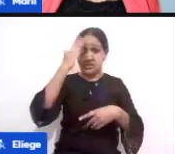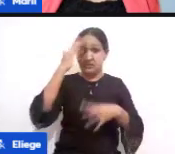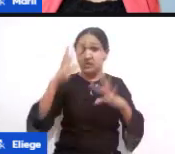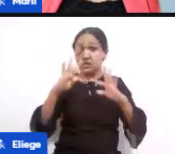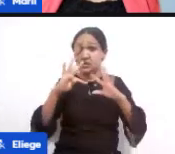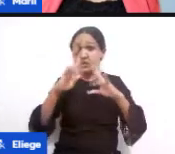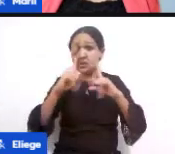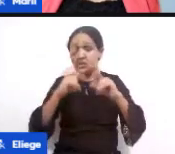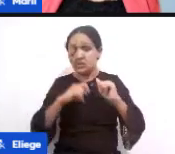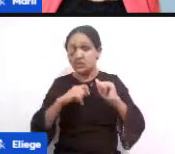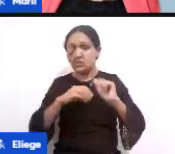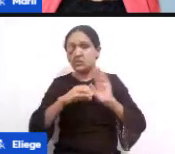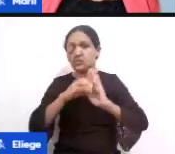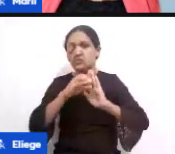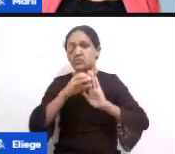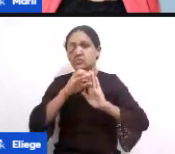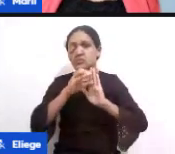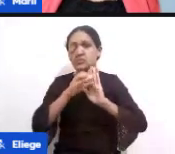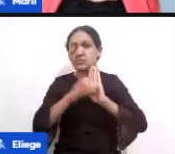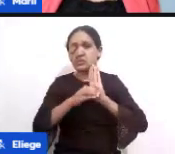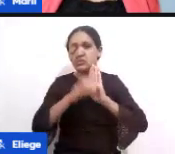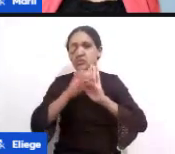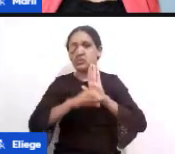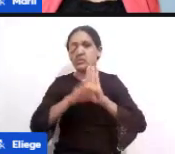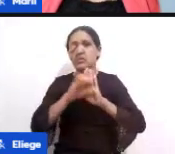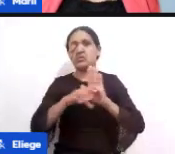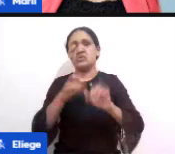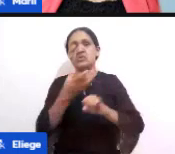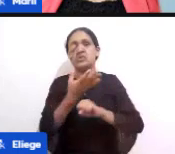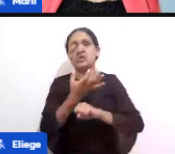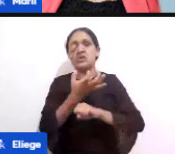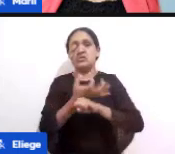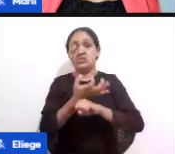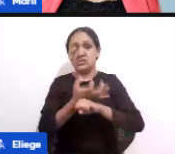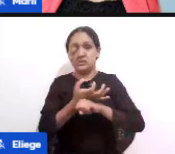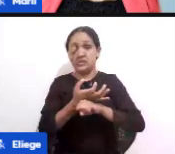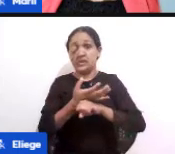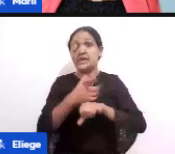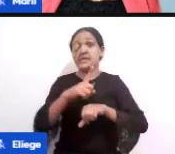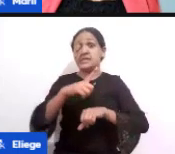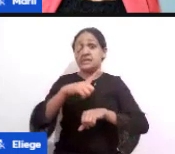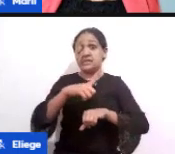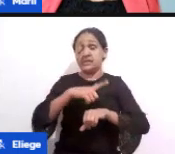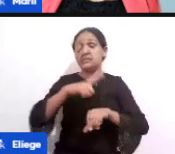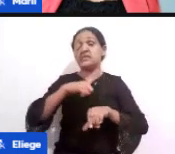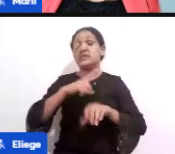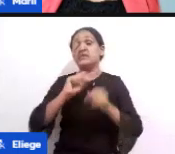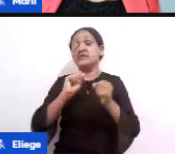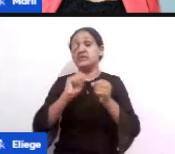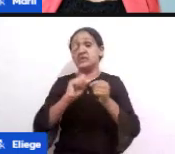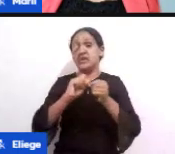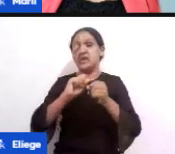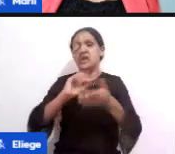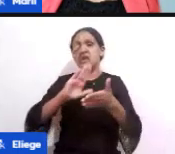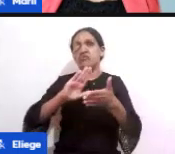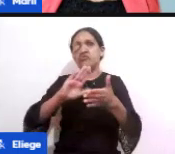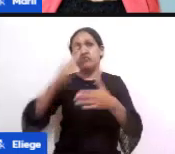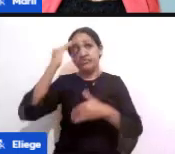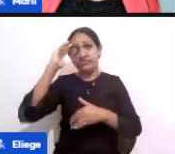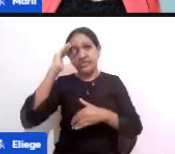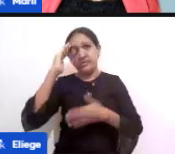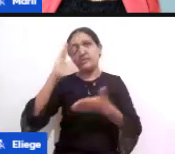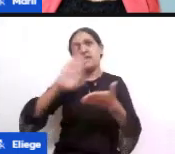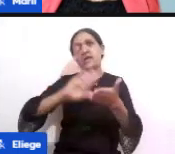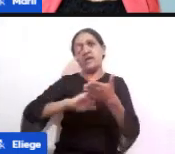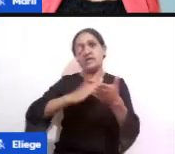as disciplinas, nós temos que partir da leitura, da interpretação, para aí sim conseguir desenvolver o que